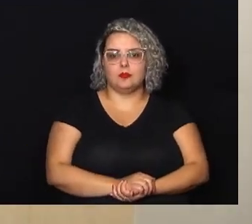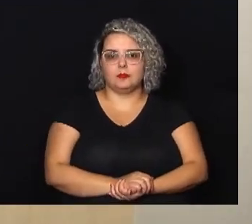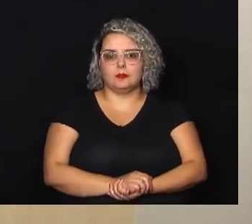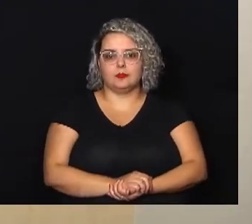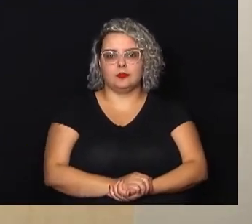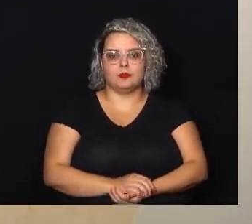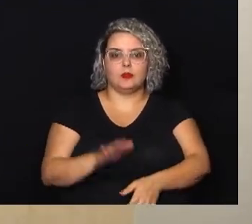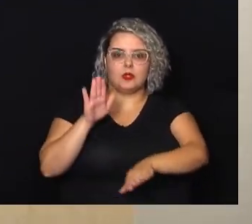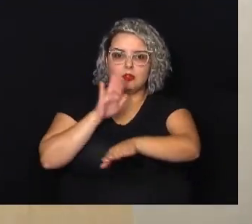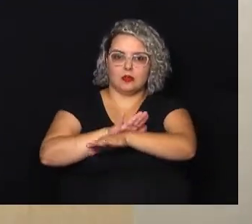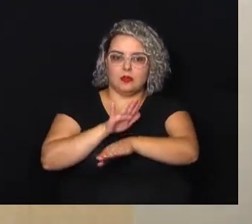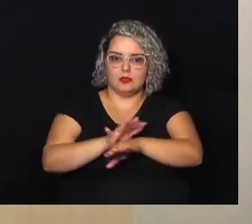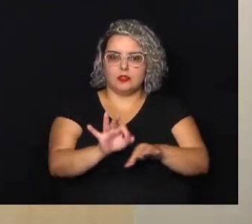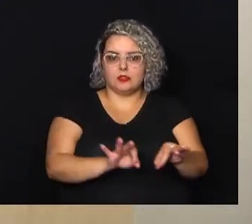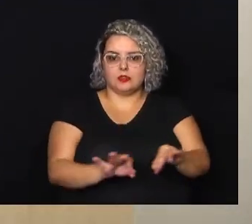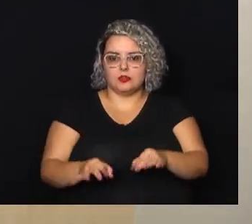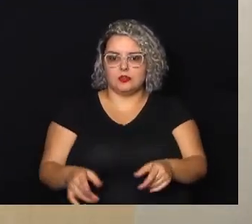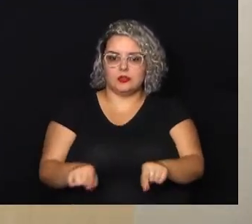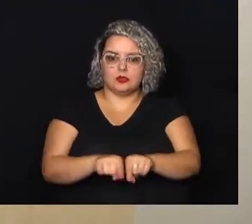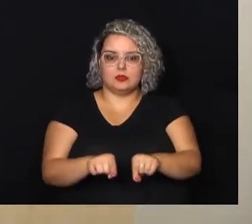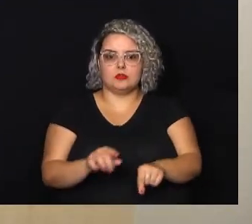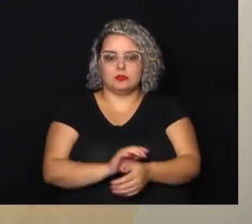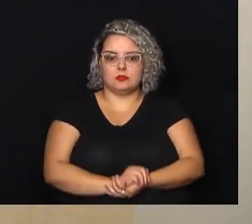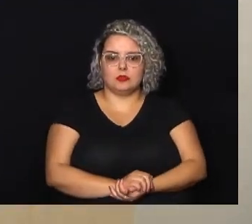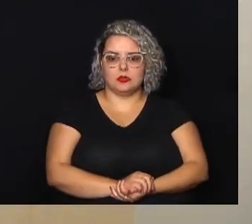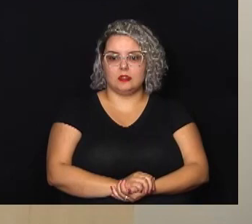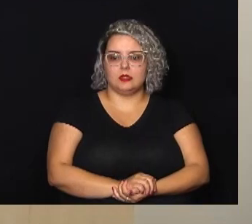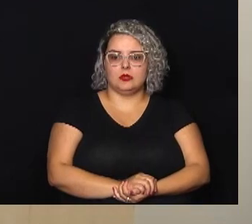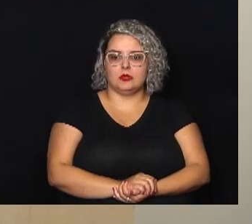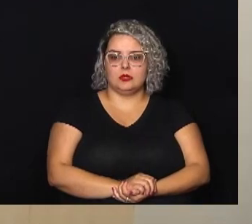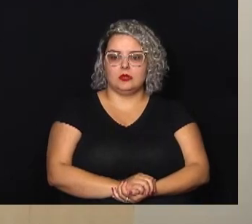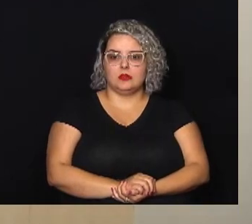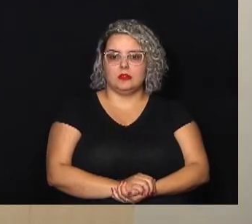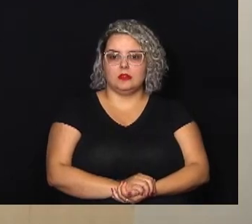recipientes que a gente já usou. Tô te ajudando aqui.